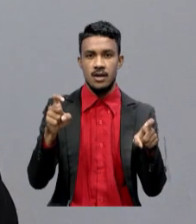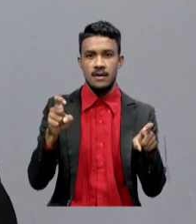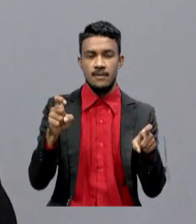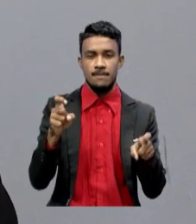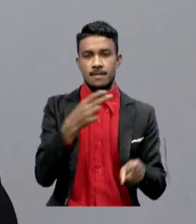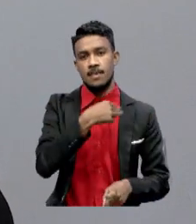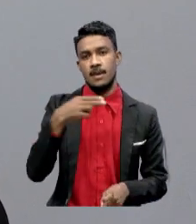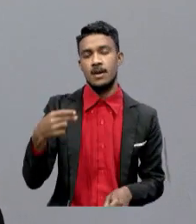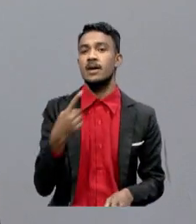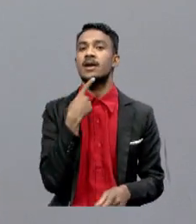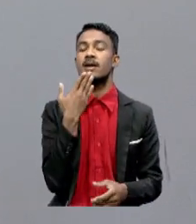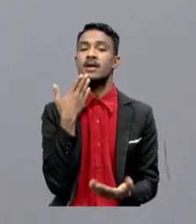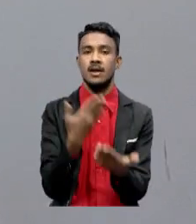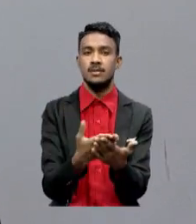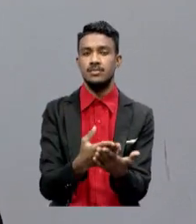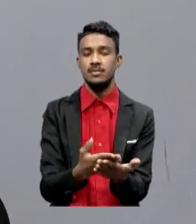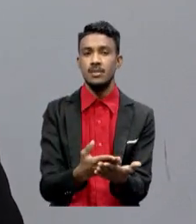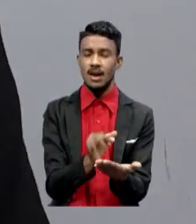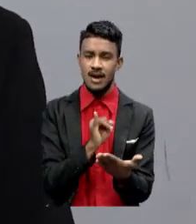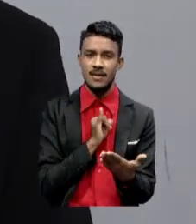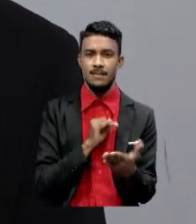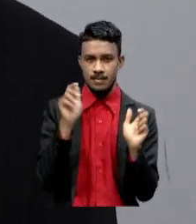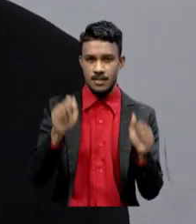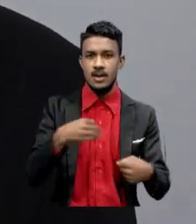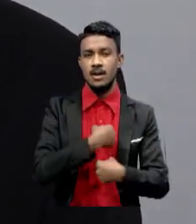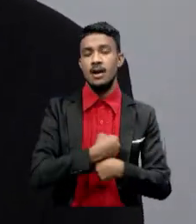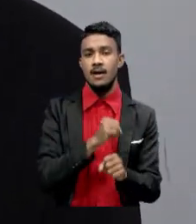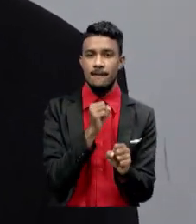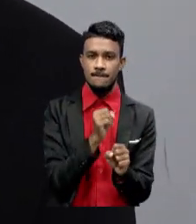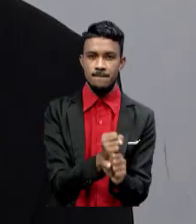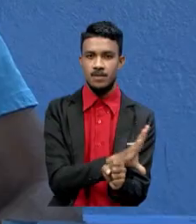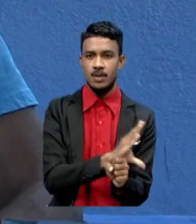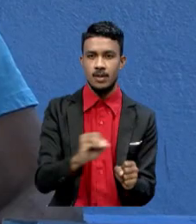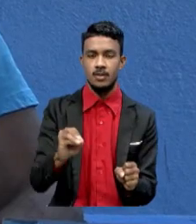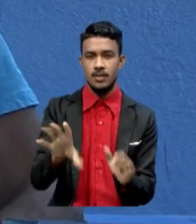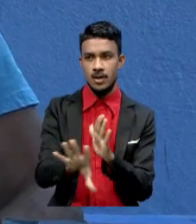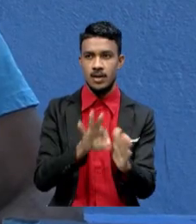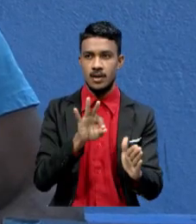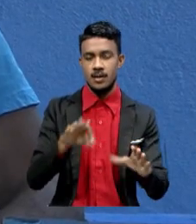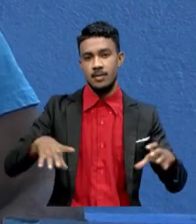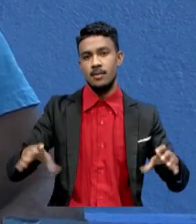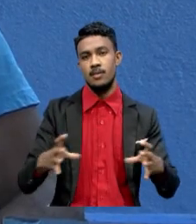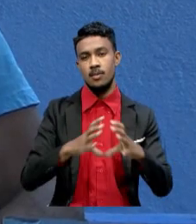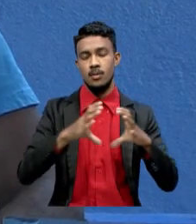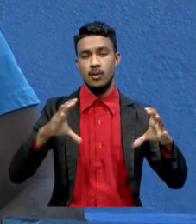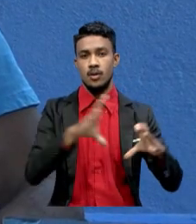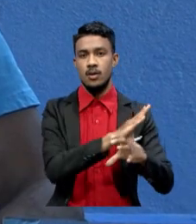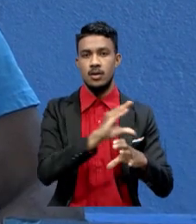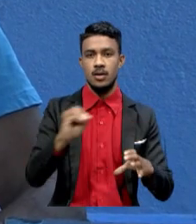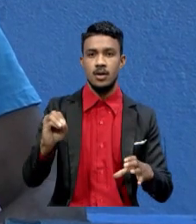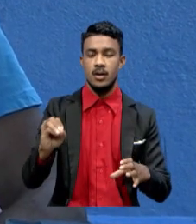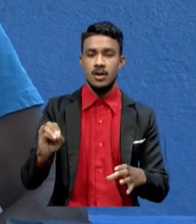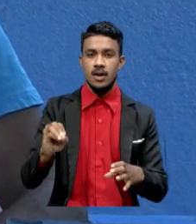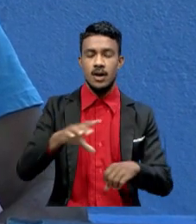kata, lebih baik saya menjemput bola daripada saya tidak menjemput dan saya menunggu. Além dene, Koordinador Nasional Redi